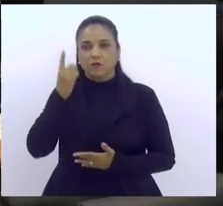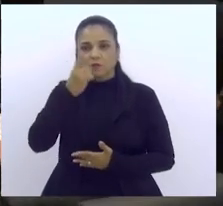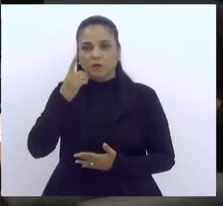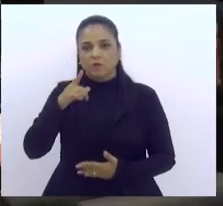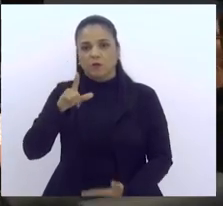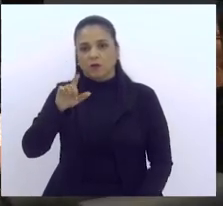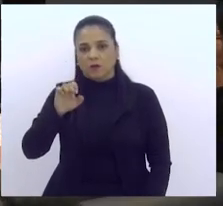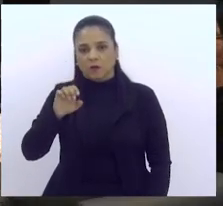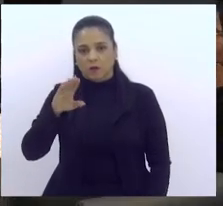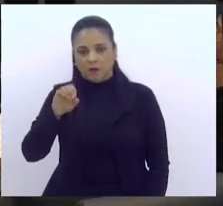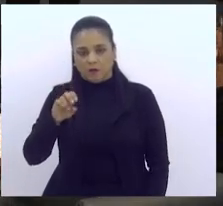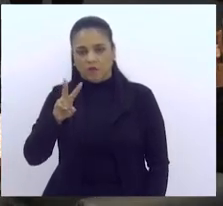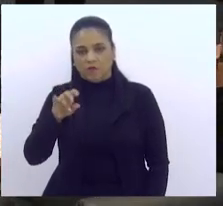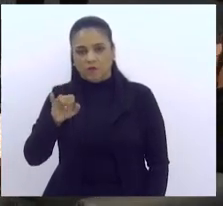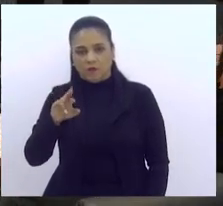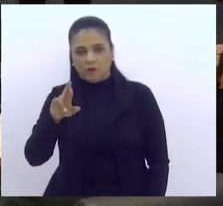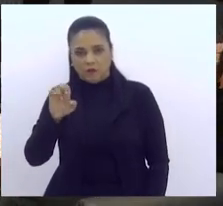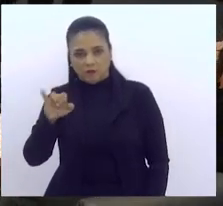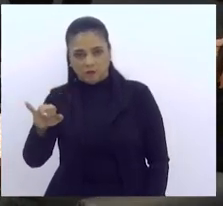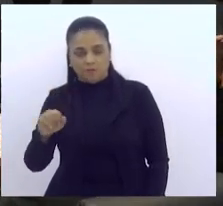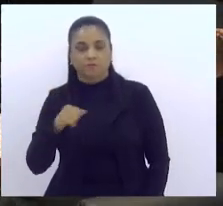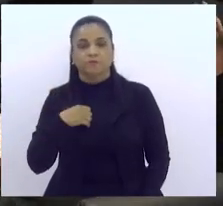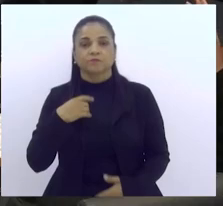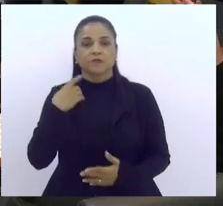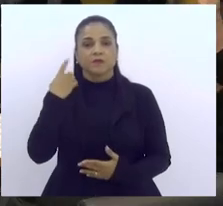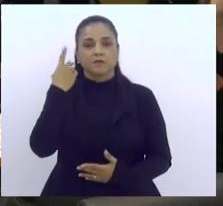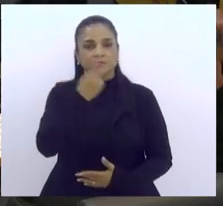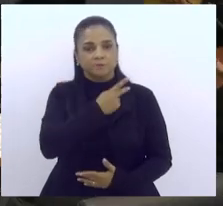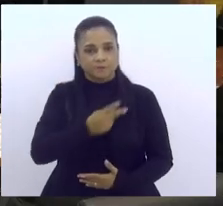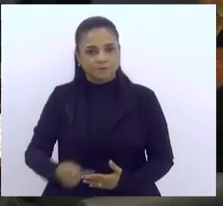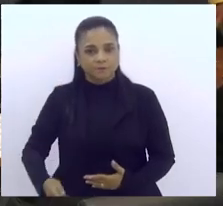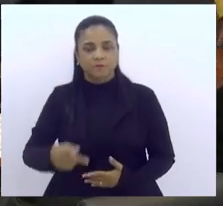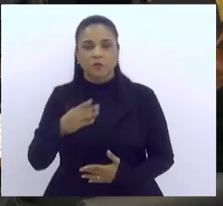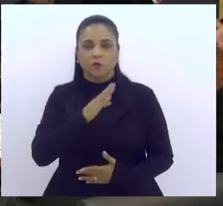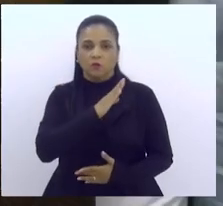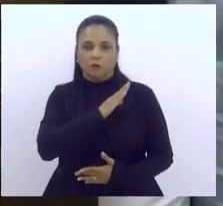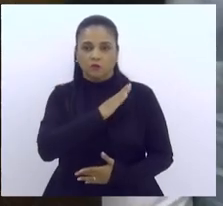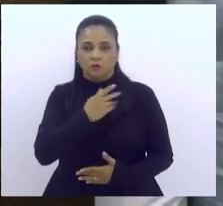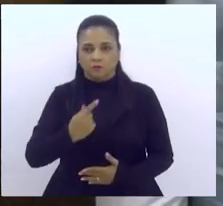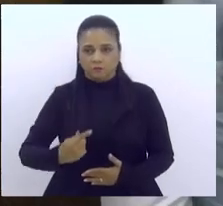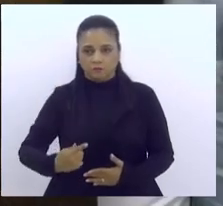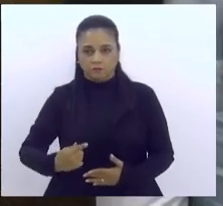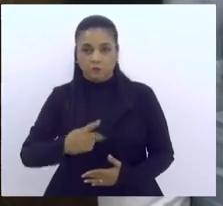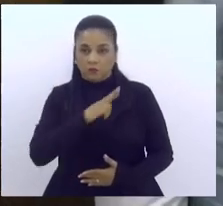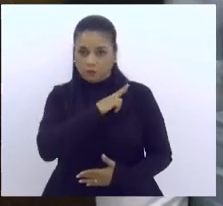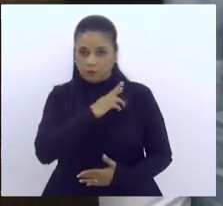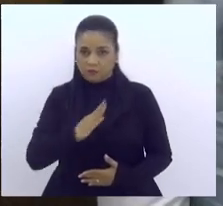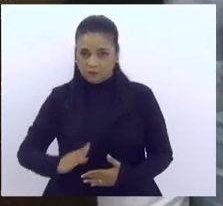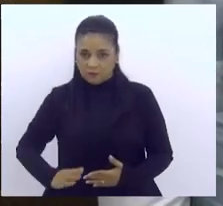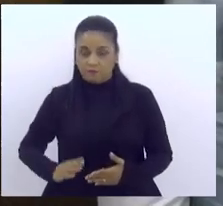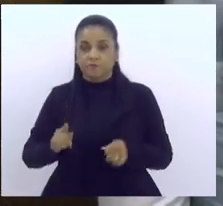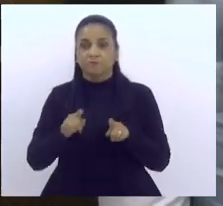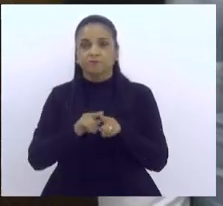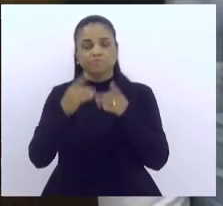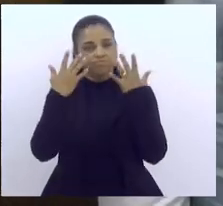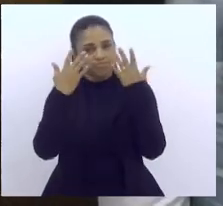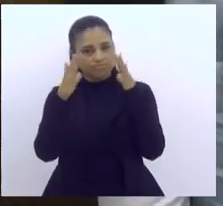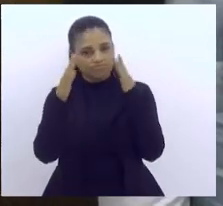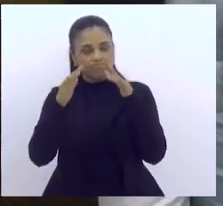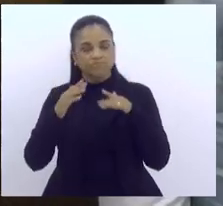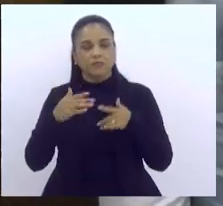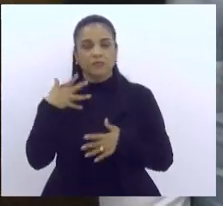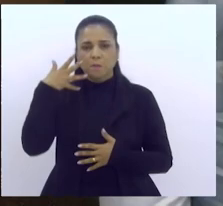Senhor presidente Rodrigo Bacelar, caros colegas deputados, Presidente, eu queria lhe parabenizar pela